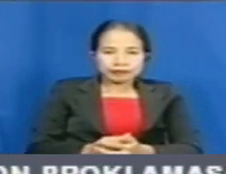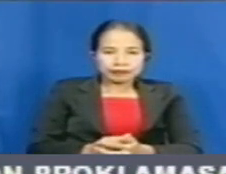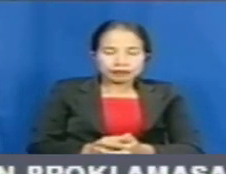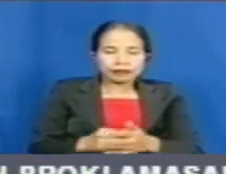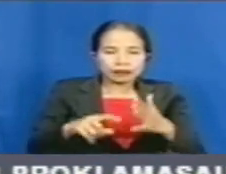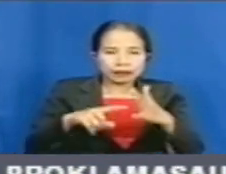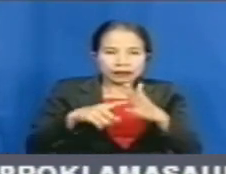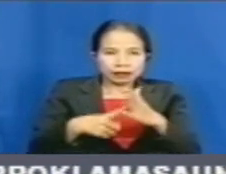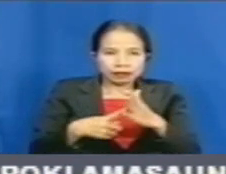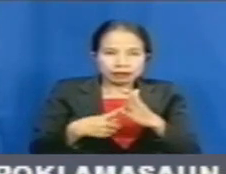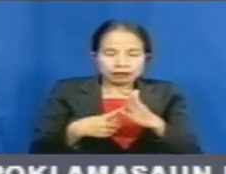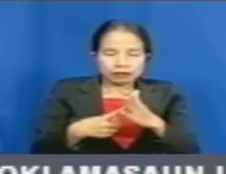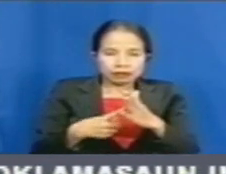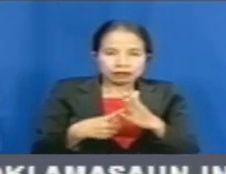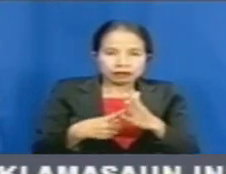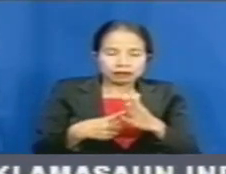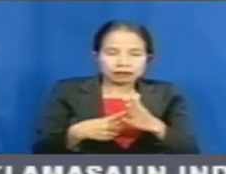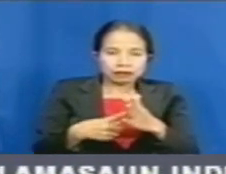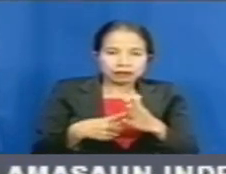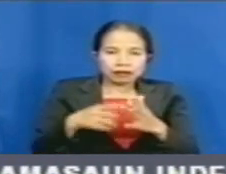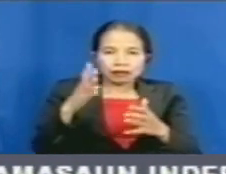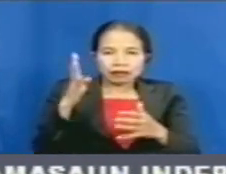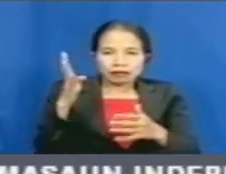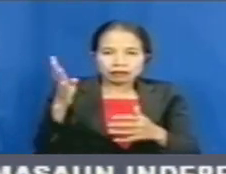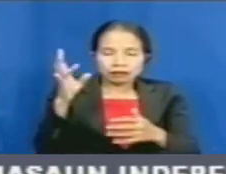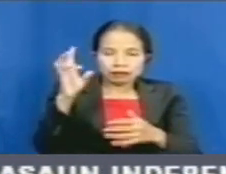atmolo, resin, kito.